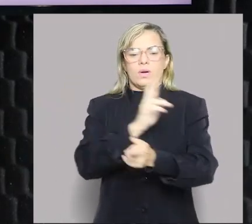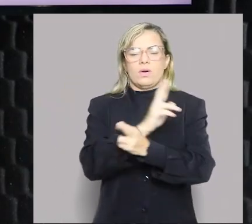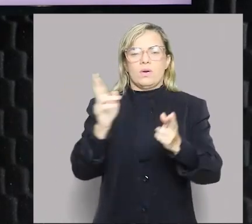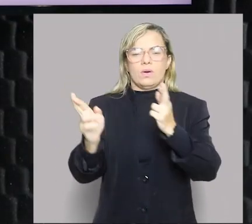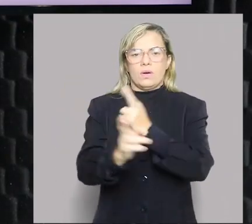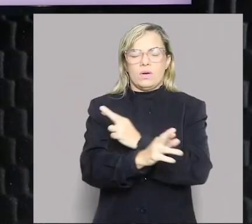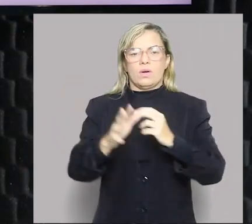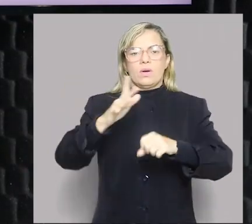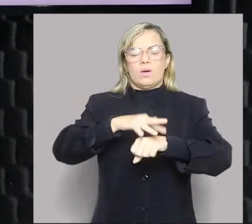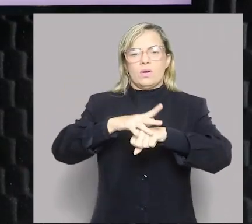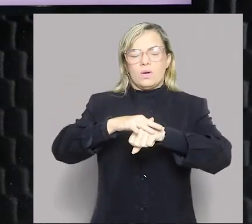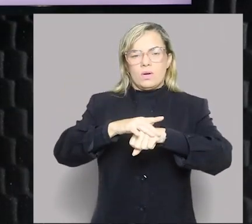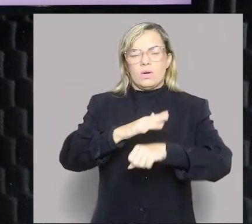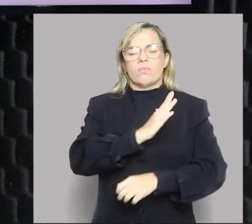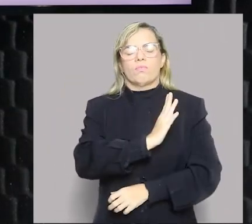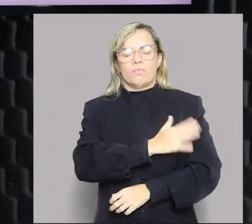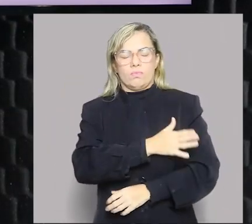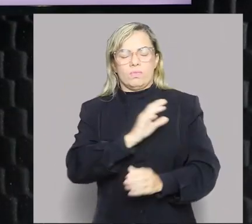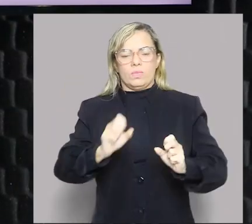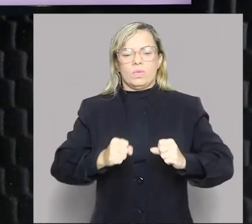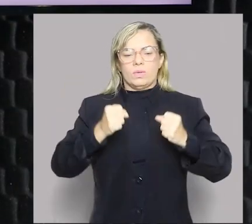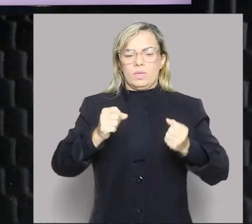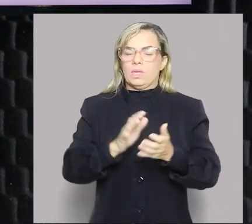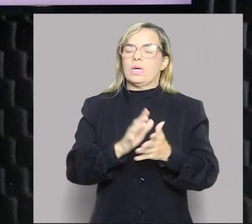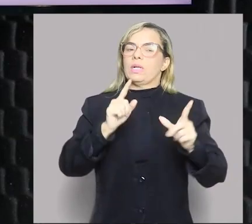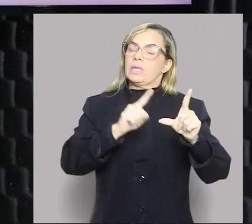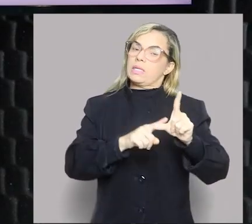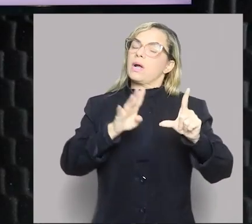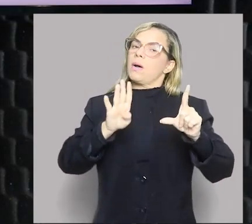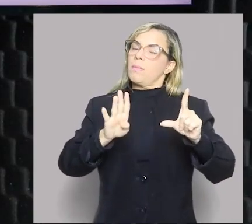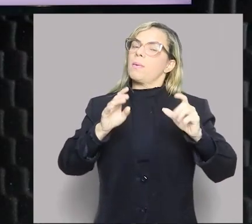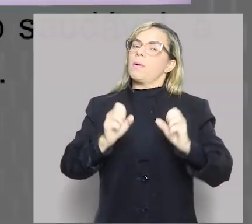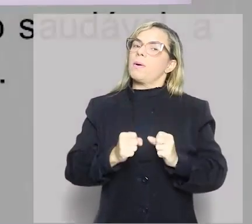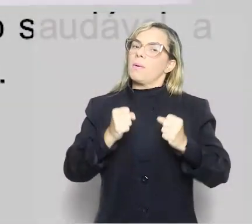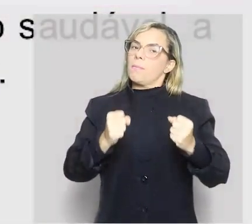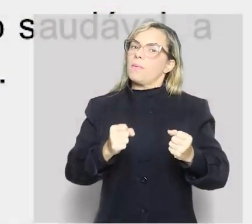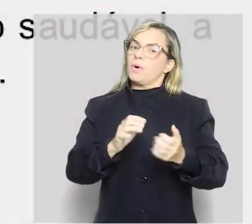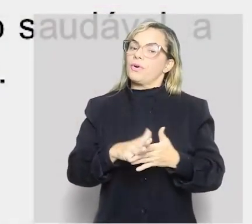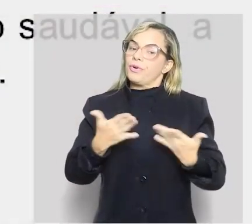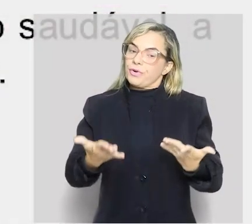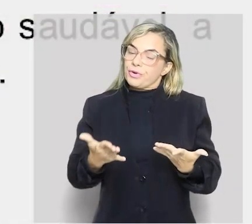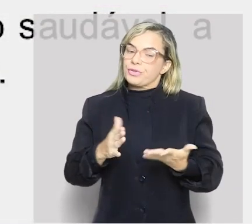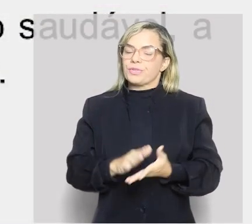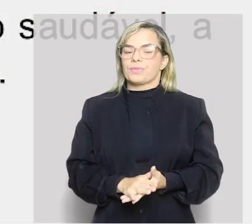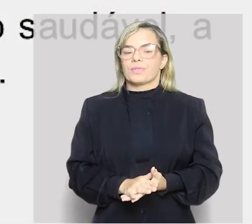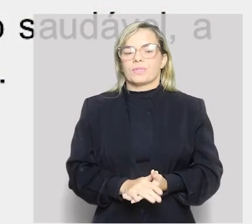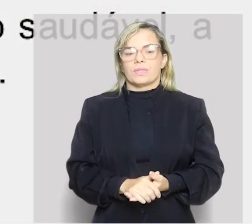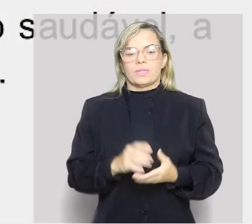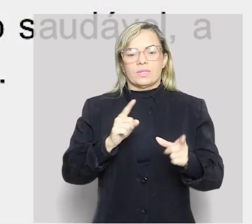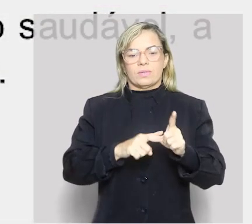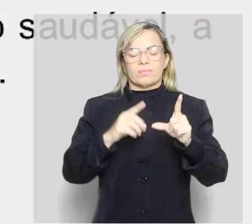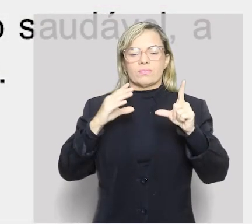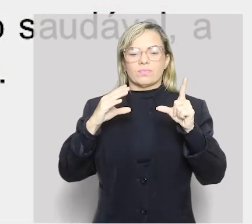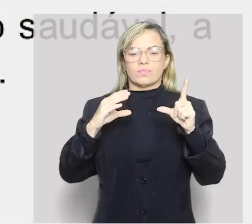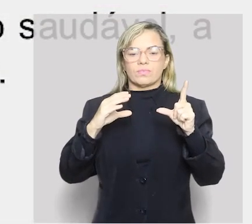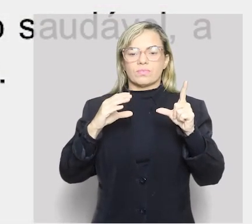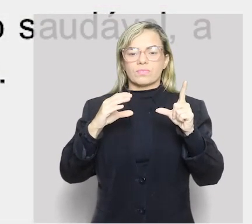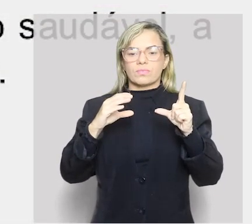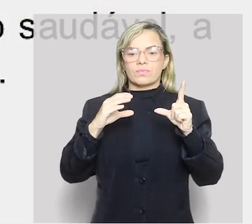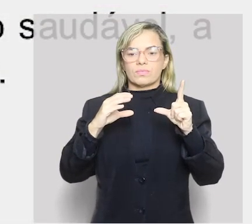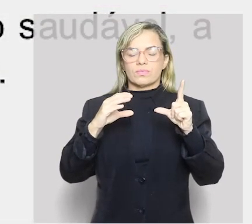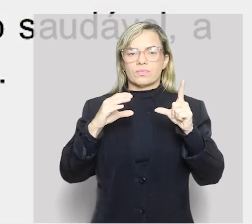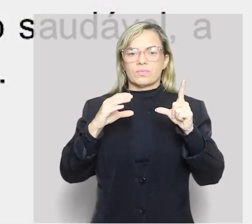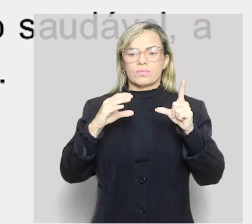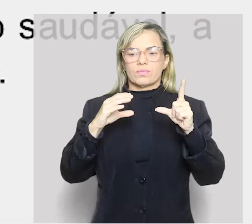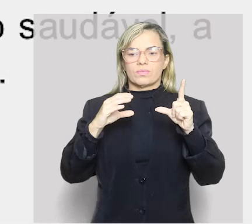doenças cardiovasculares. Então, é possível que seja a letra B. Vamos reservar. A letra C, alertar o leitor para o